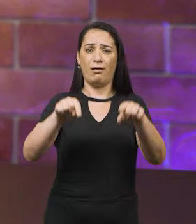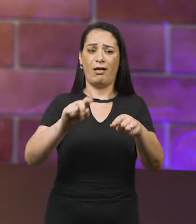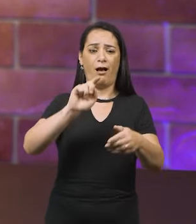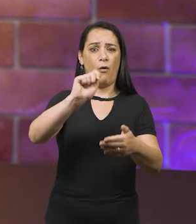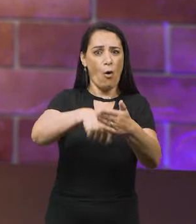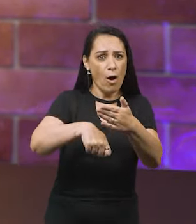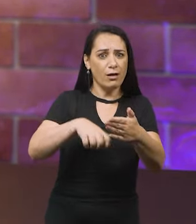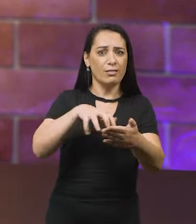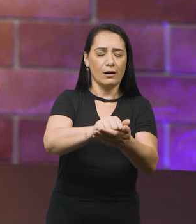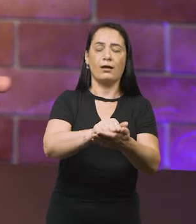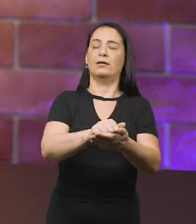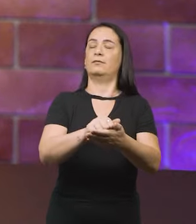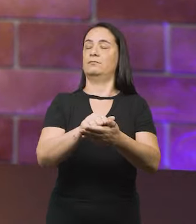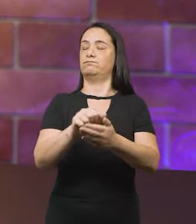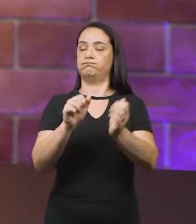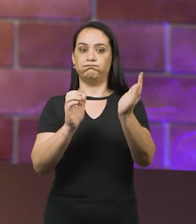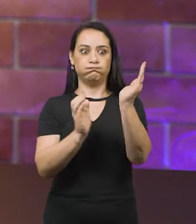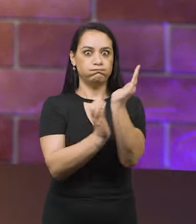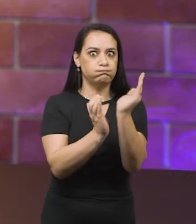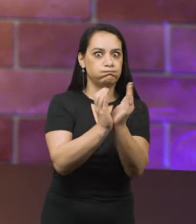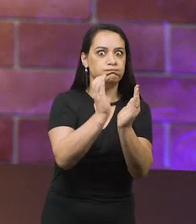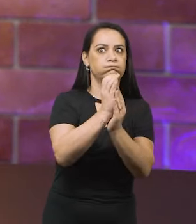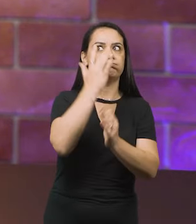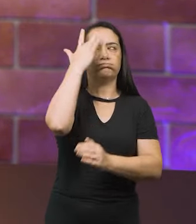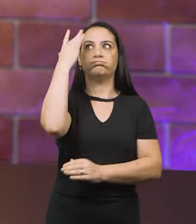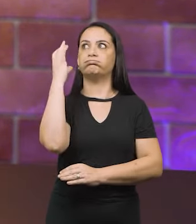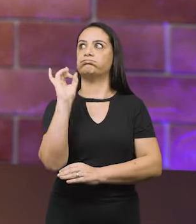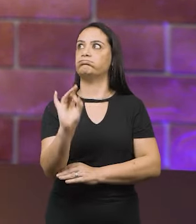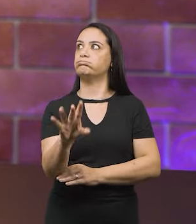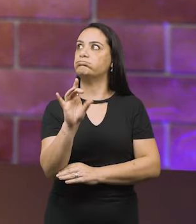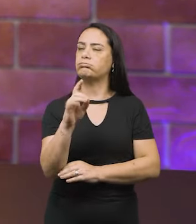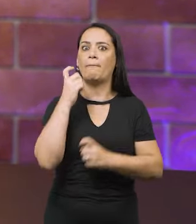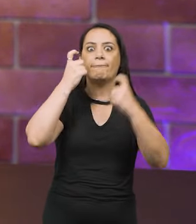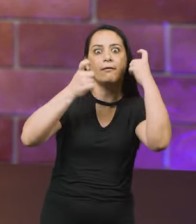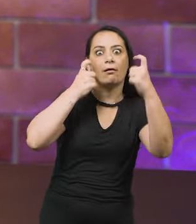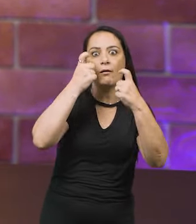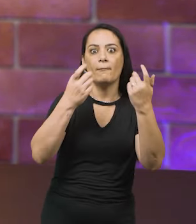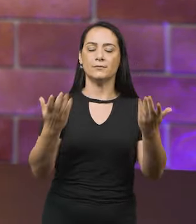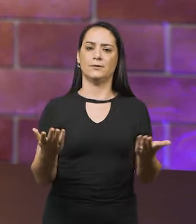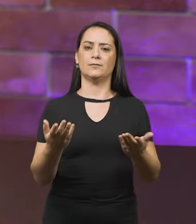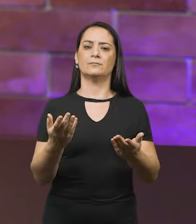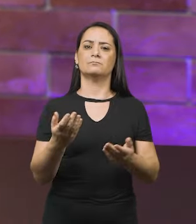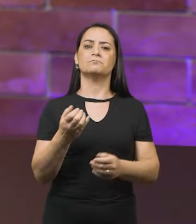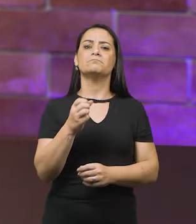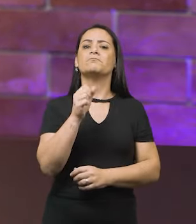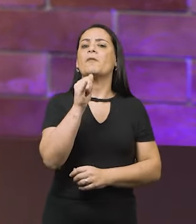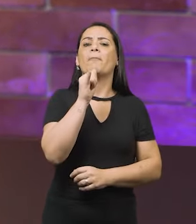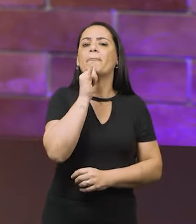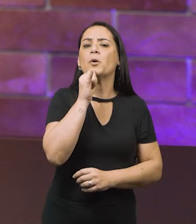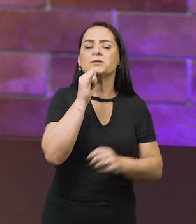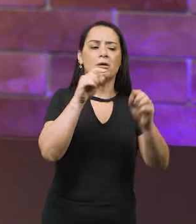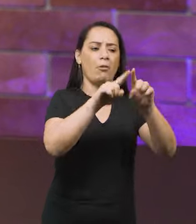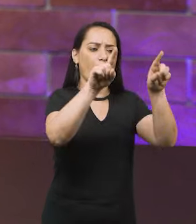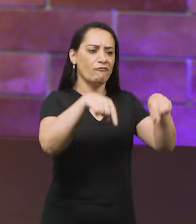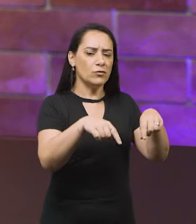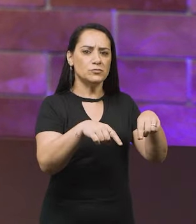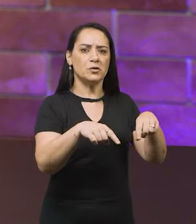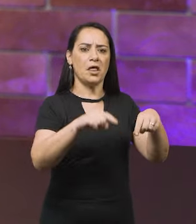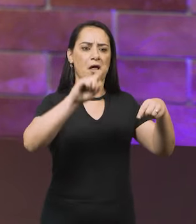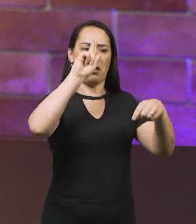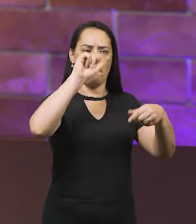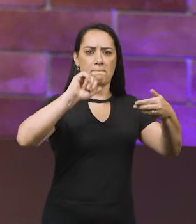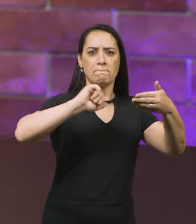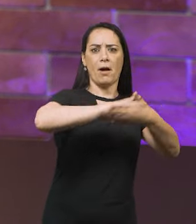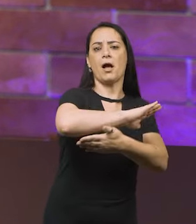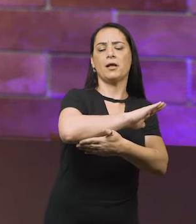cada um dos colaboradores, além de toda a burocracia e dor de cabeça que isso pode lhe causar. E se um funcionário se desligar da empresa